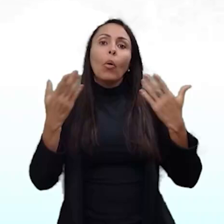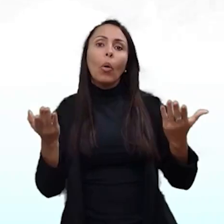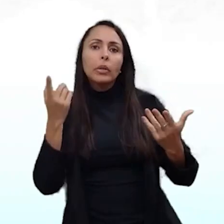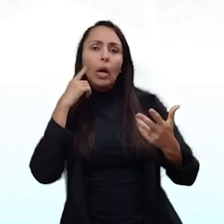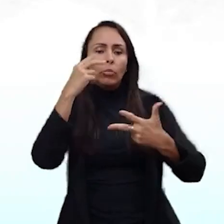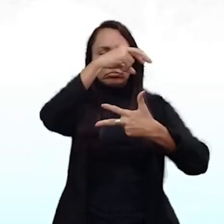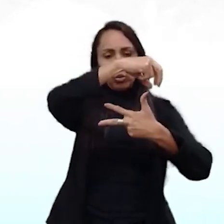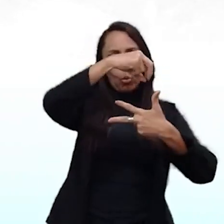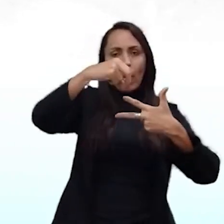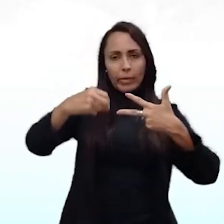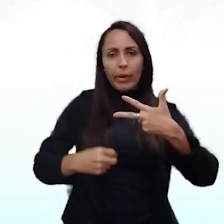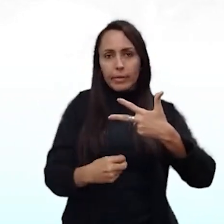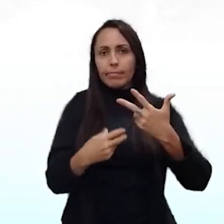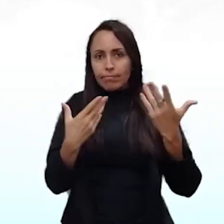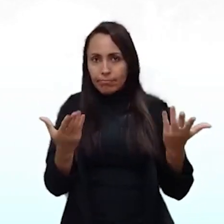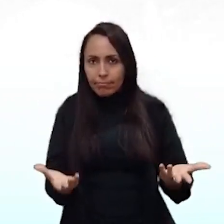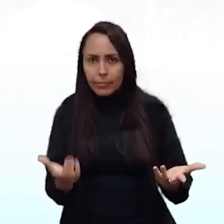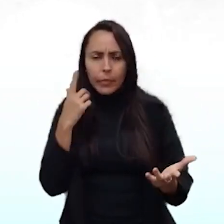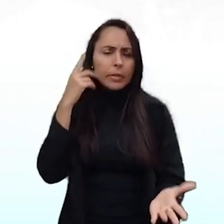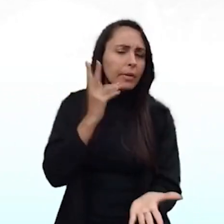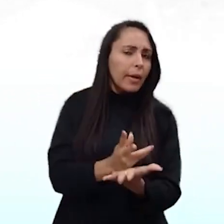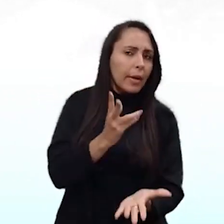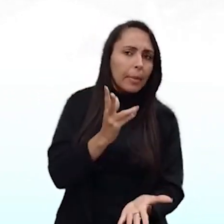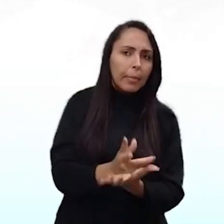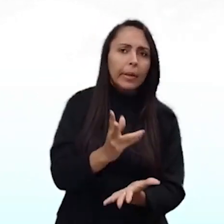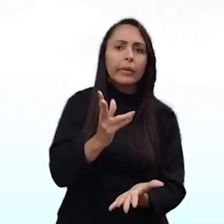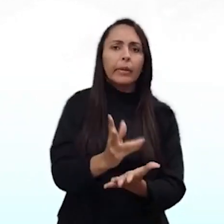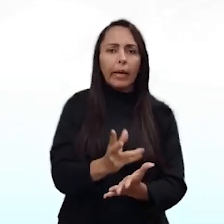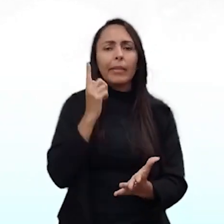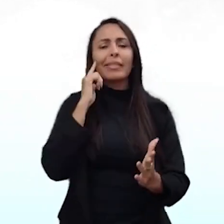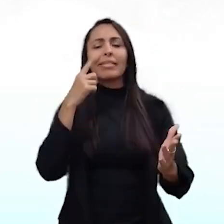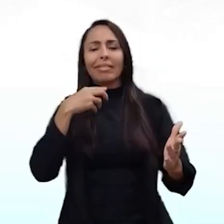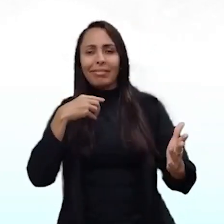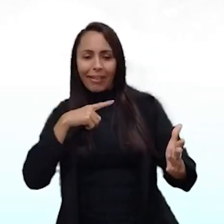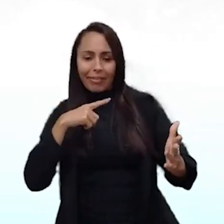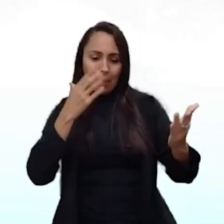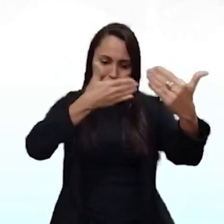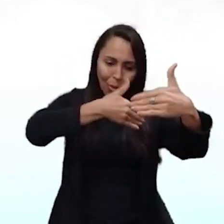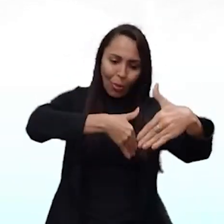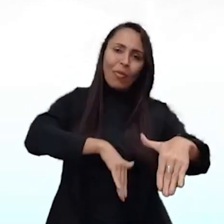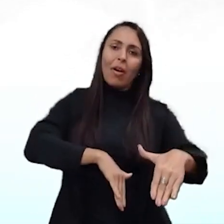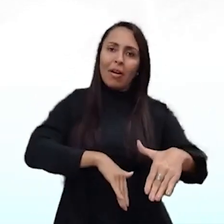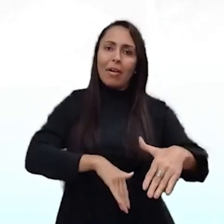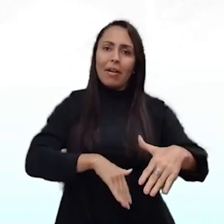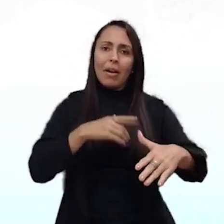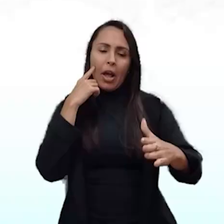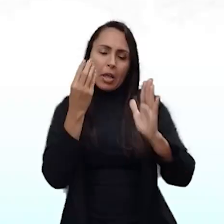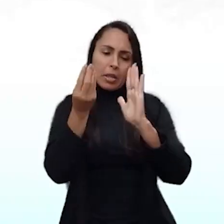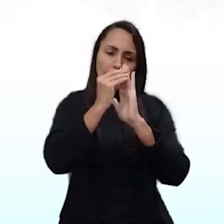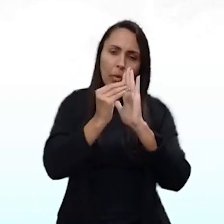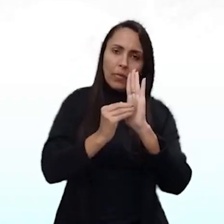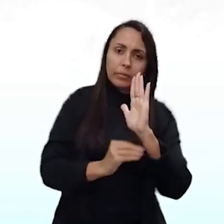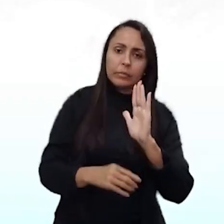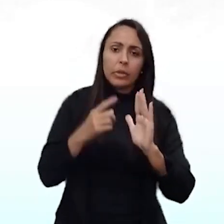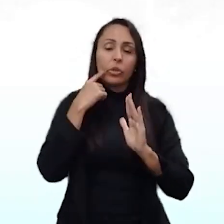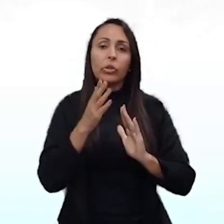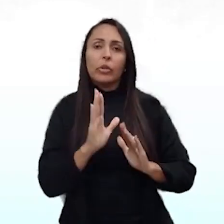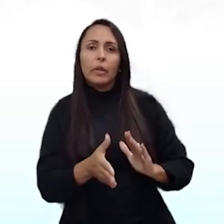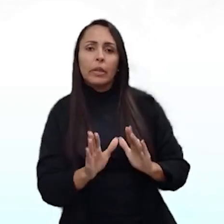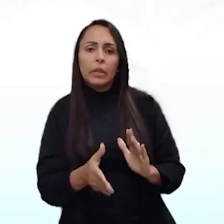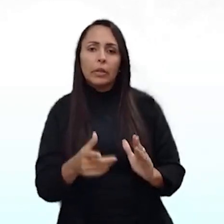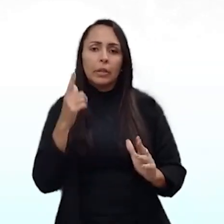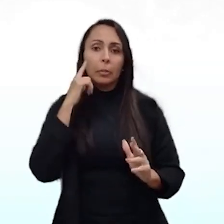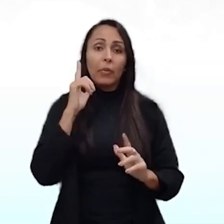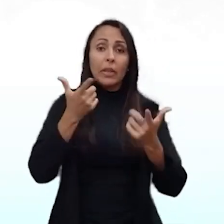Exame Nacional do Ensino Médio sempre vai trazer, não é? Até a prova já diz, ó, é uma prova